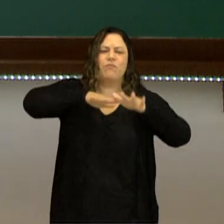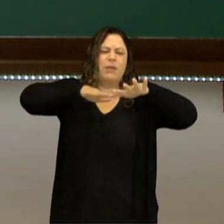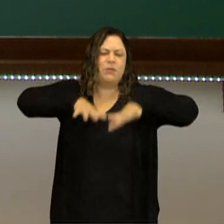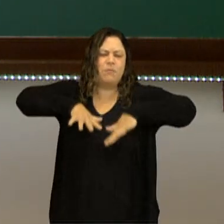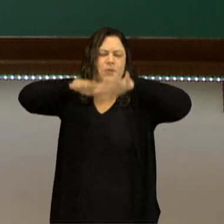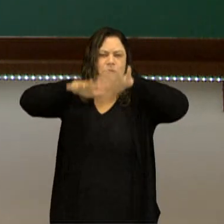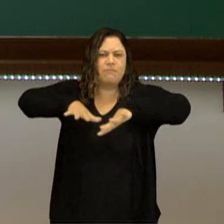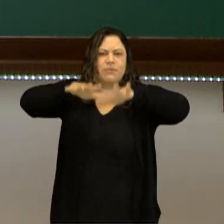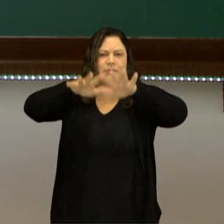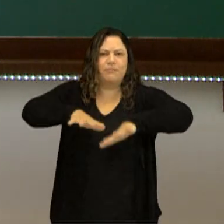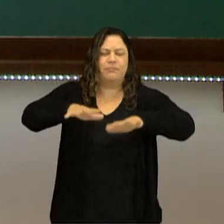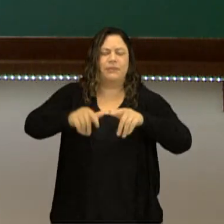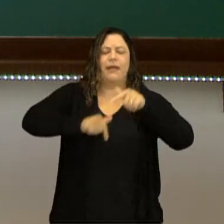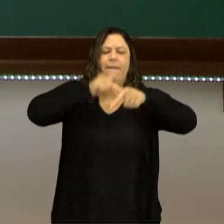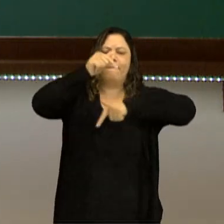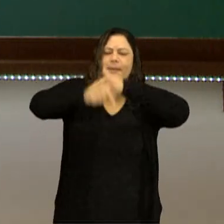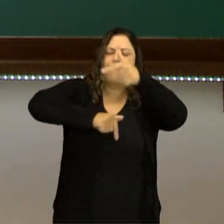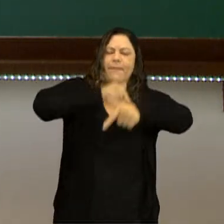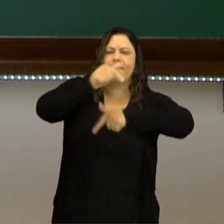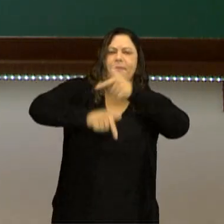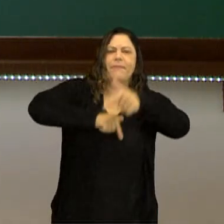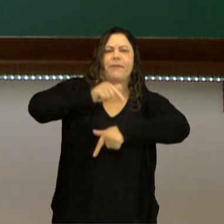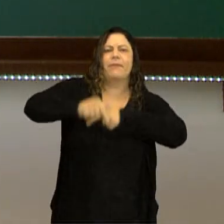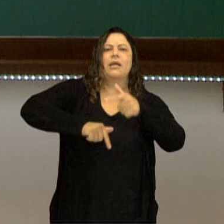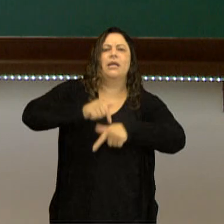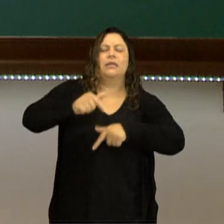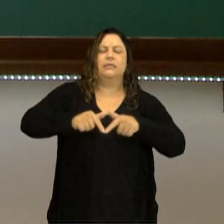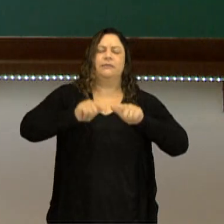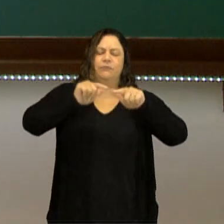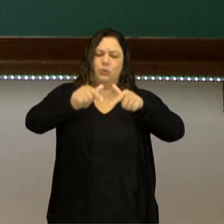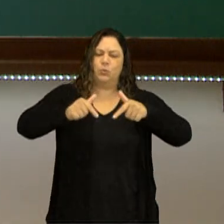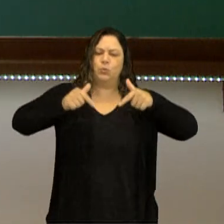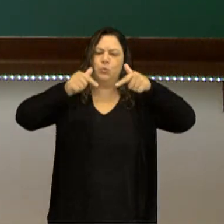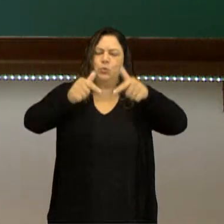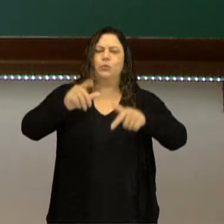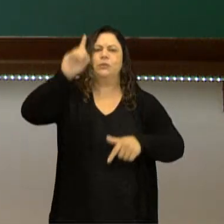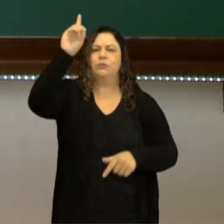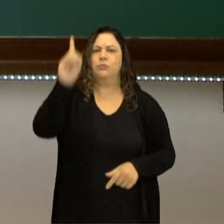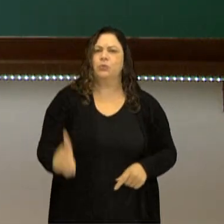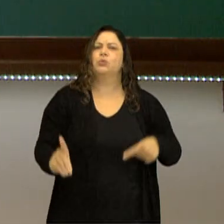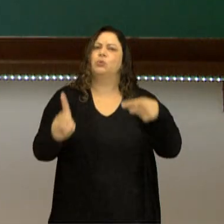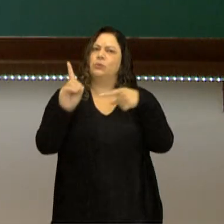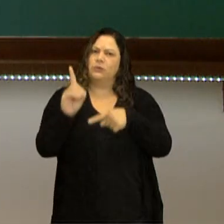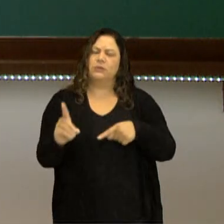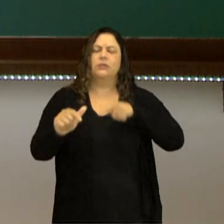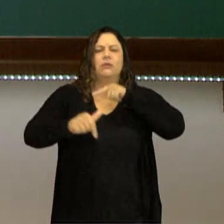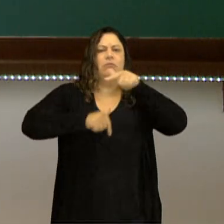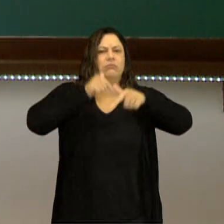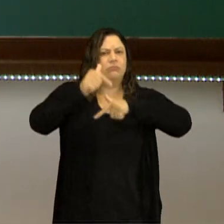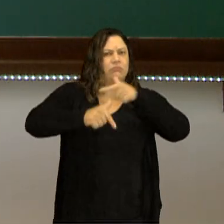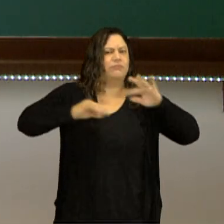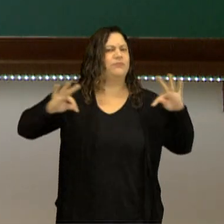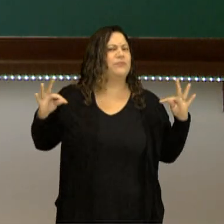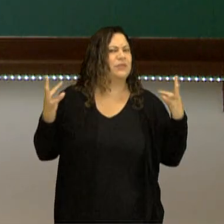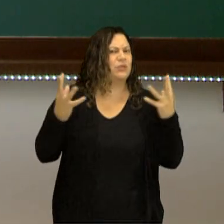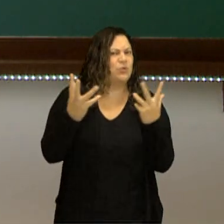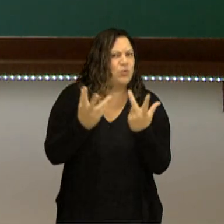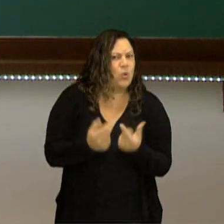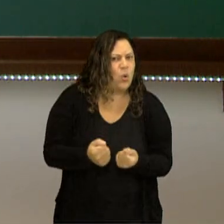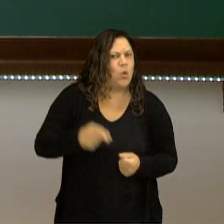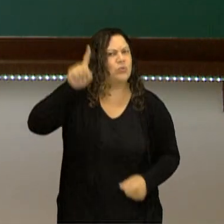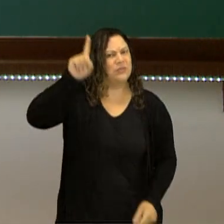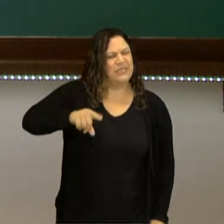e pensar, será que todos esses movimentos que exigem direitos trabalhistas, eles ainda nos